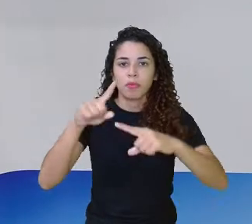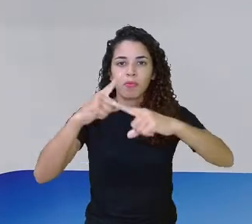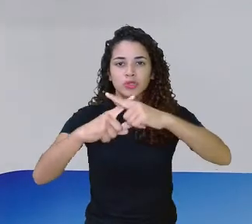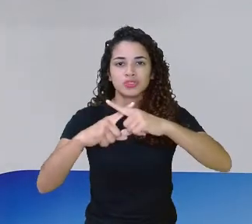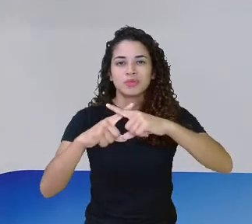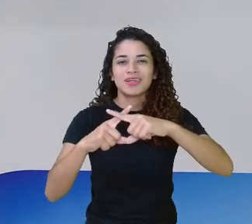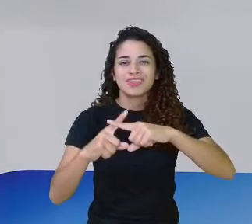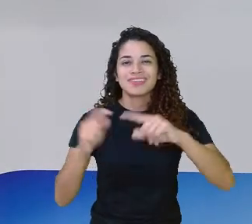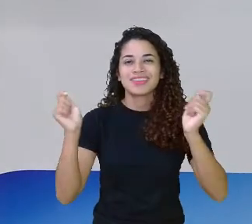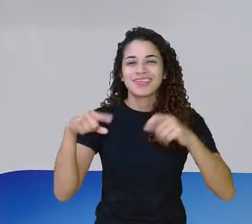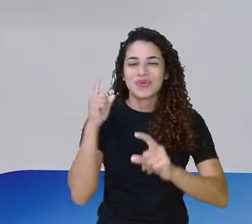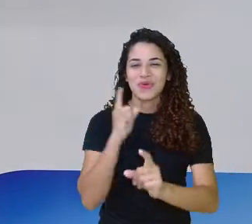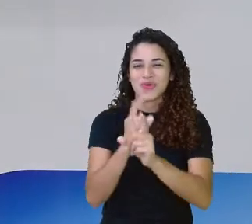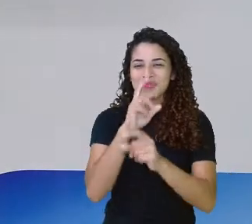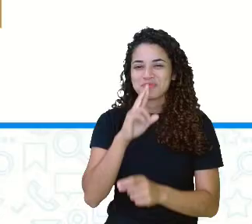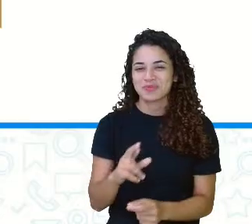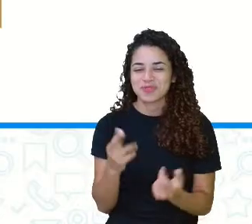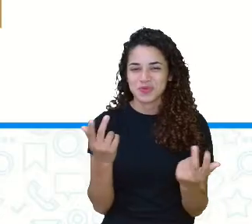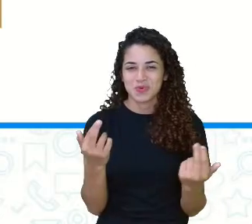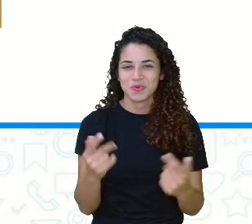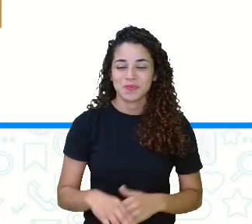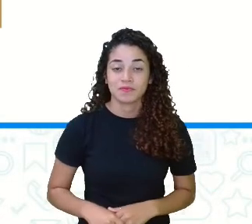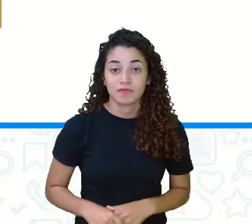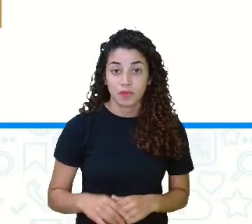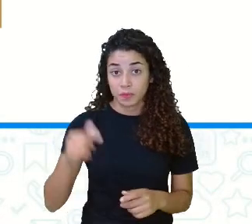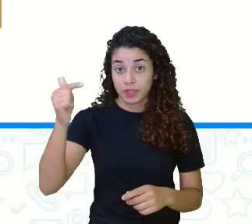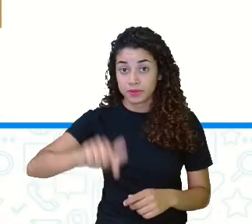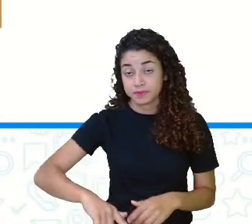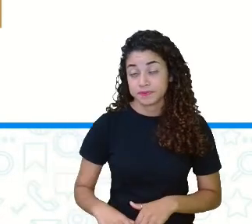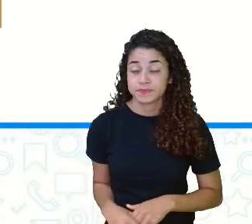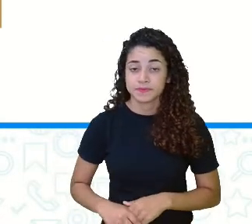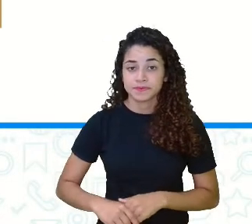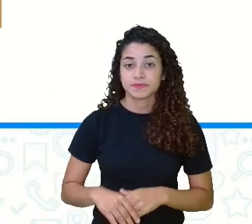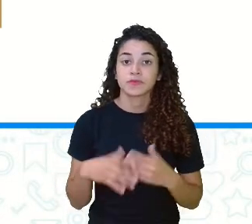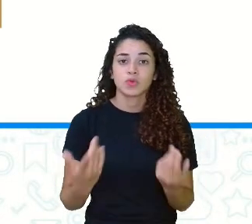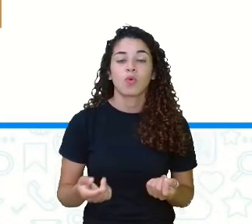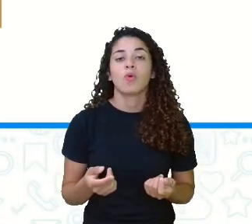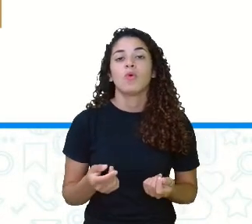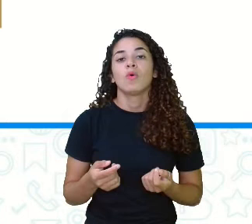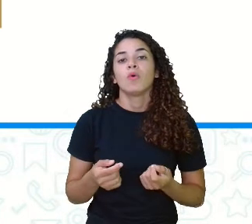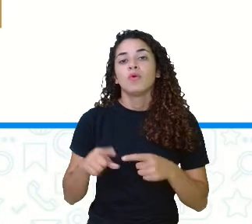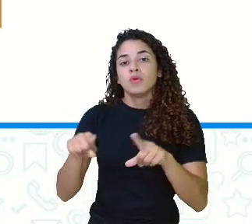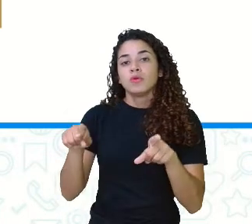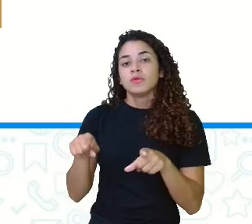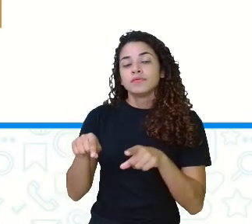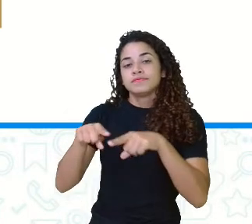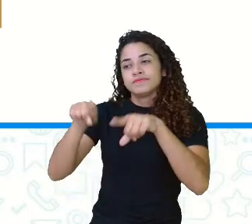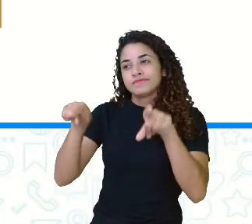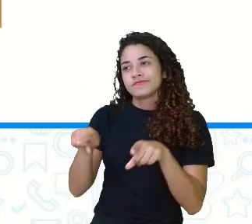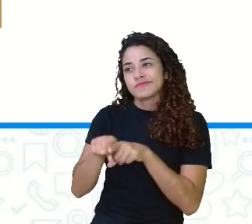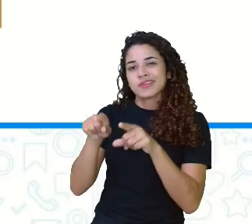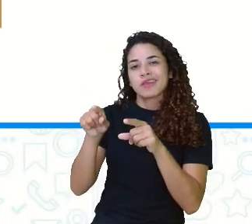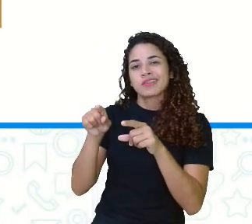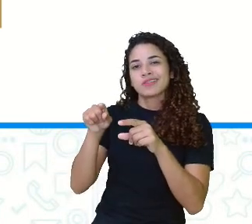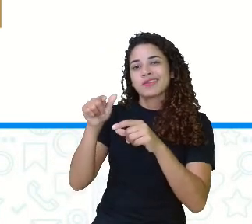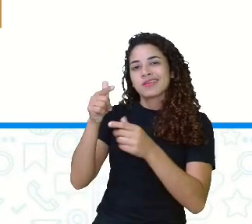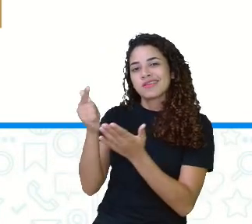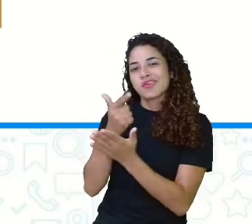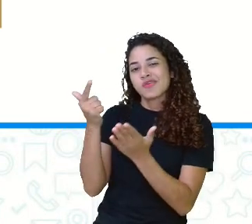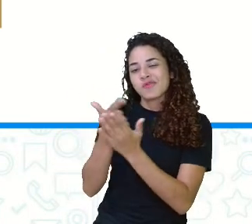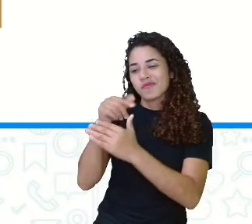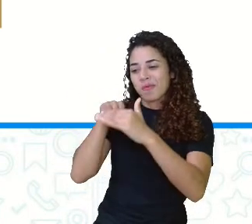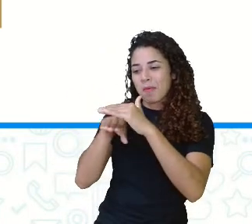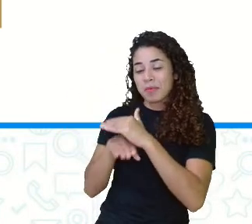e encontra o mesmo resultado. Vamos para mais um. Na biblioteca que Lúcia frequenta, há 4